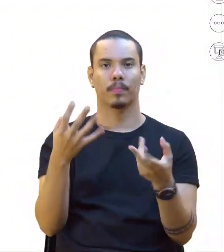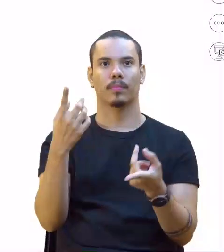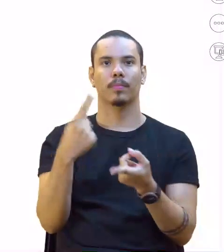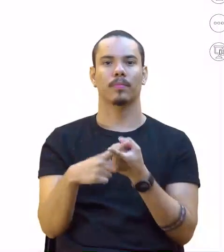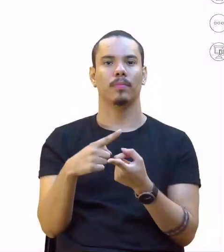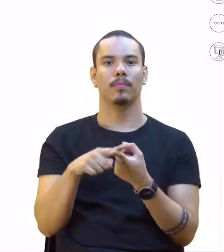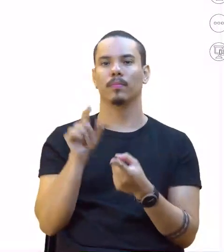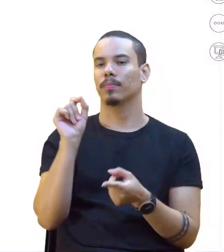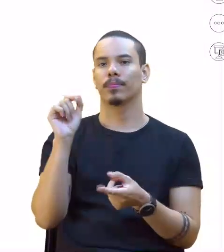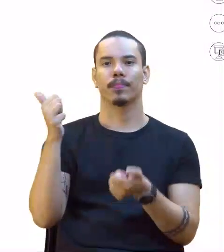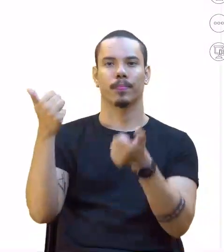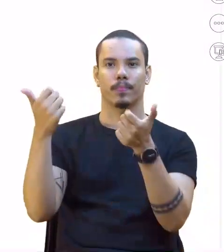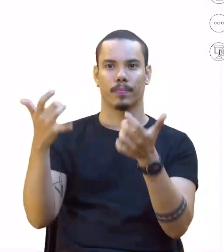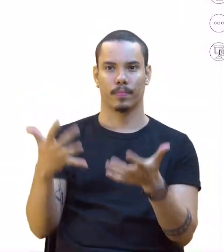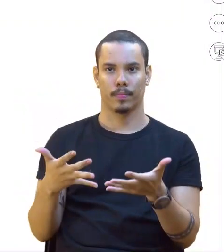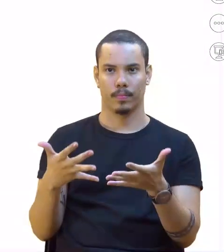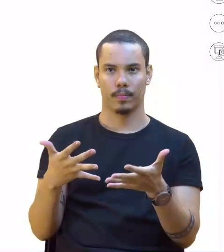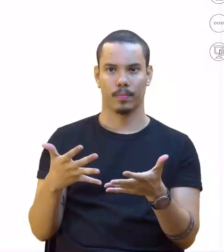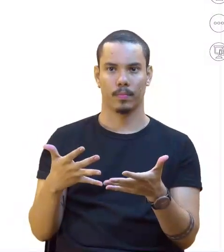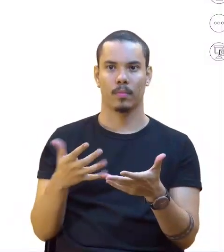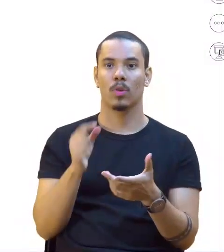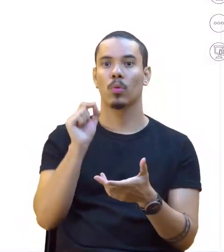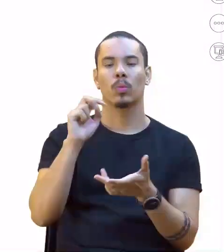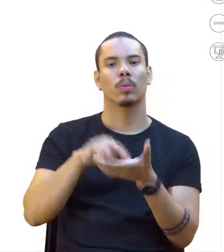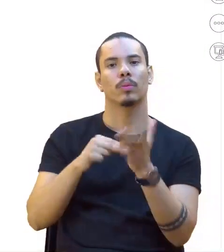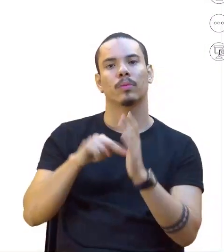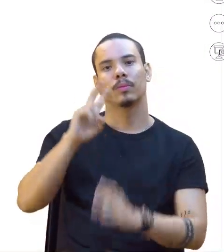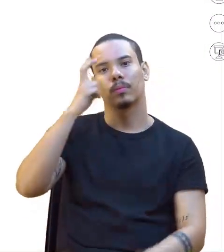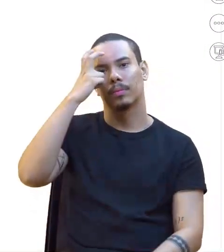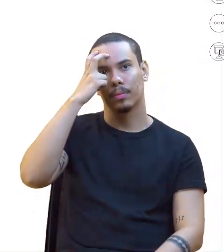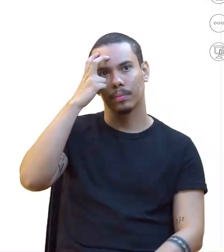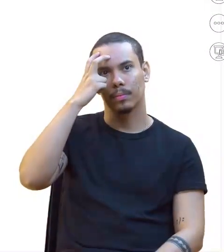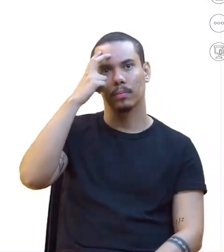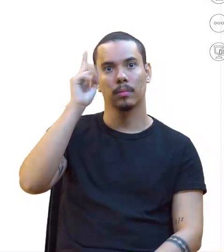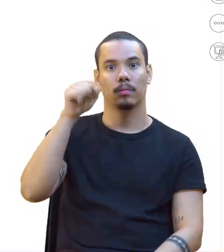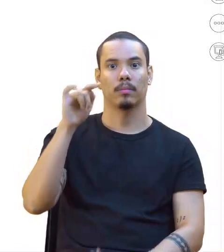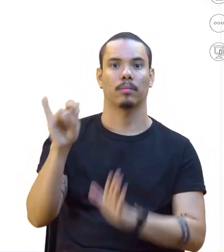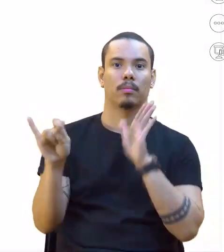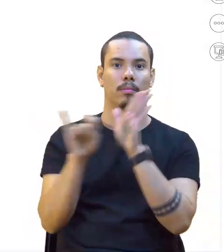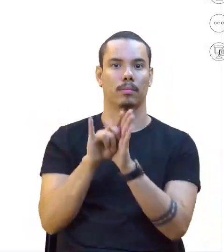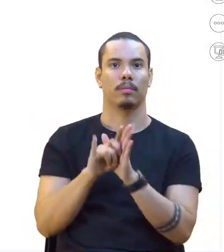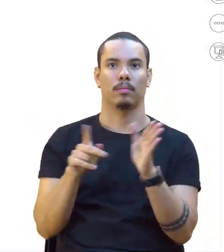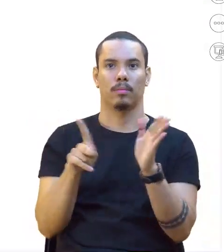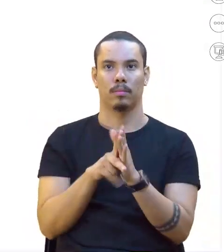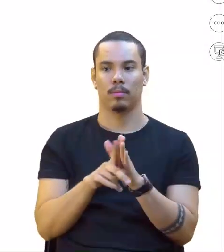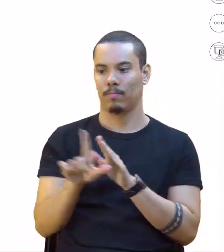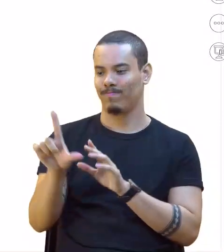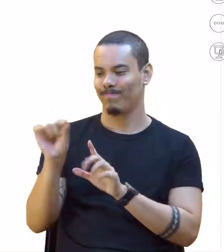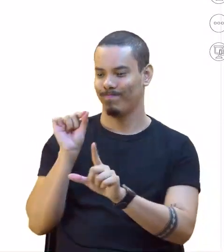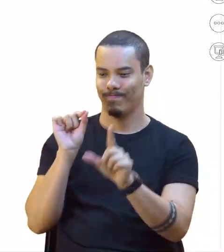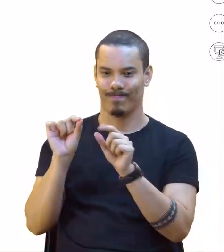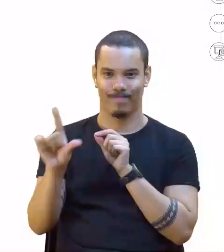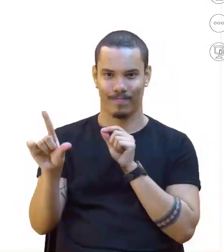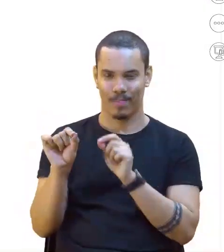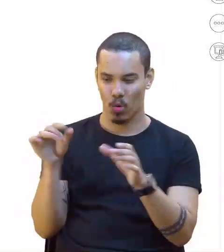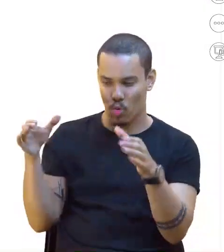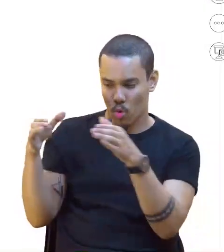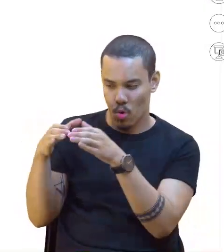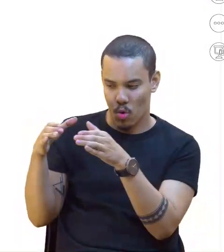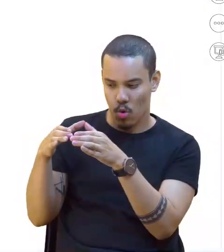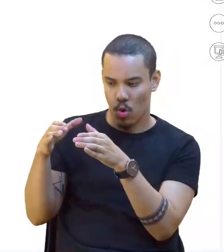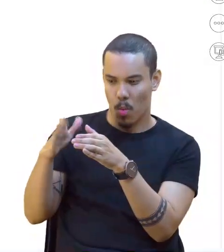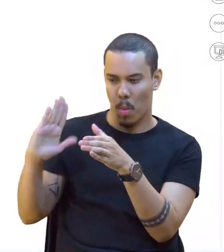que ele fala, né, o que é uma cultura erudita? É a cultura identificada com segmentos elitistas. Ela abrange